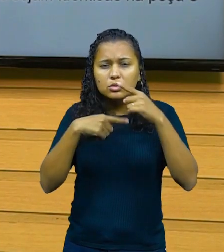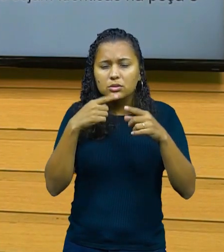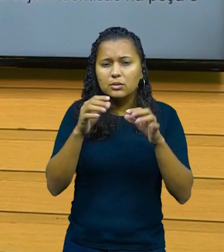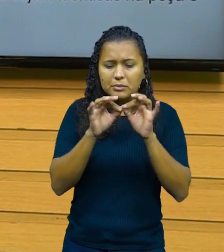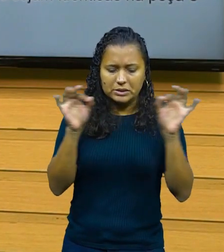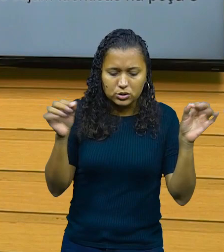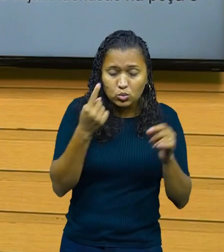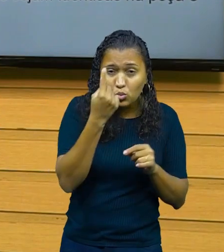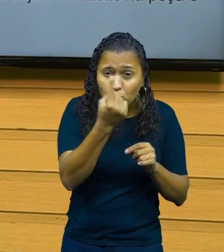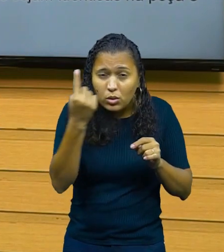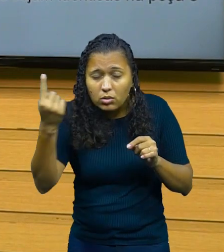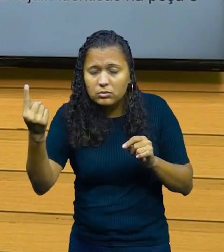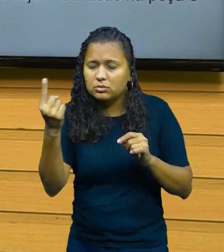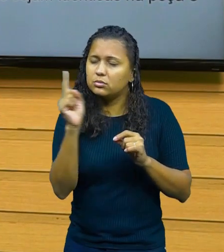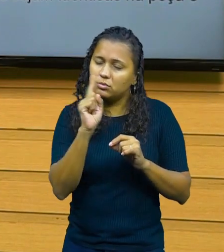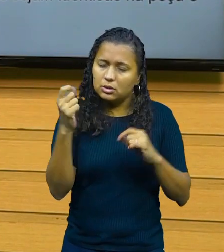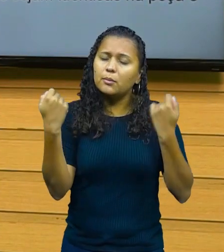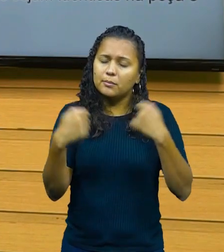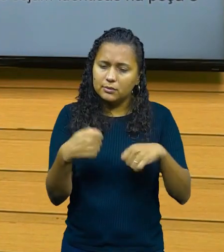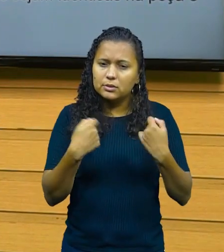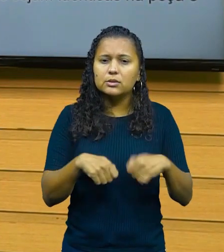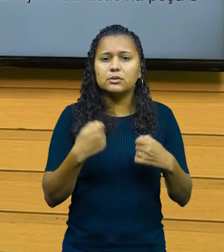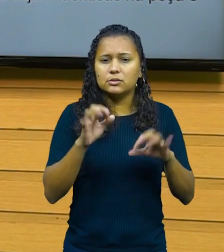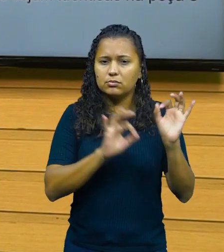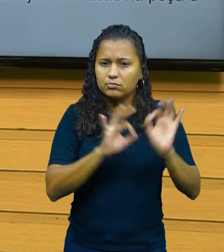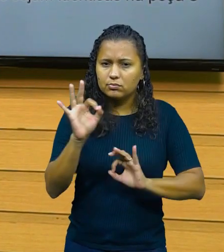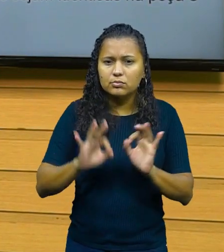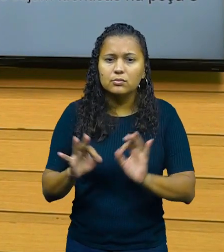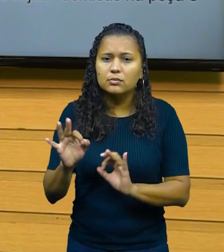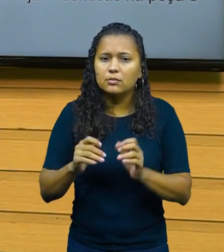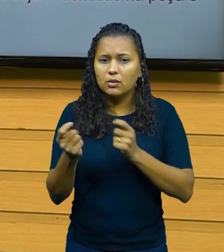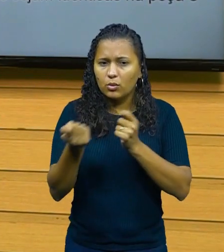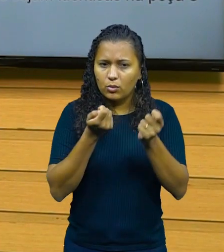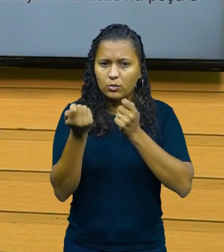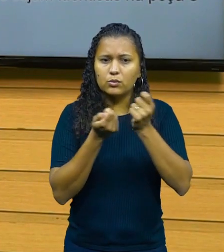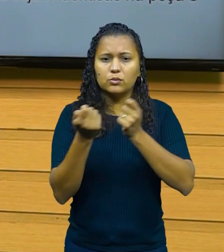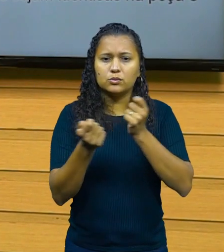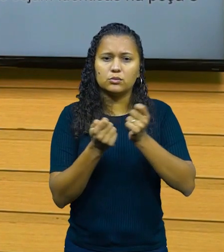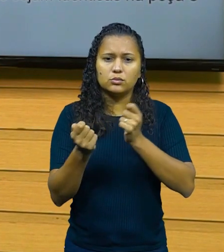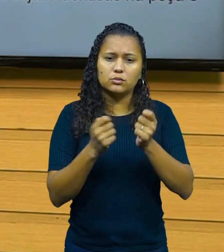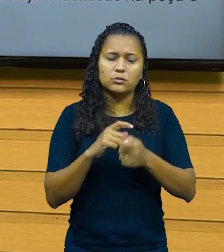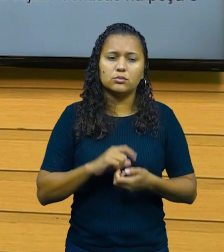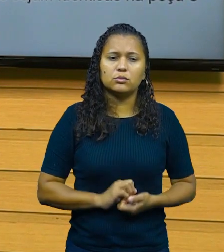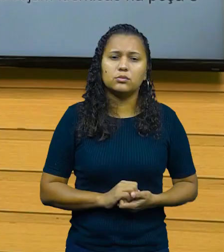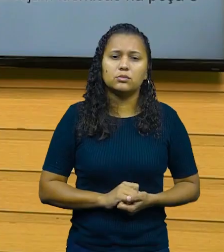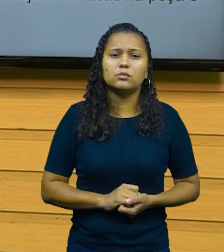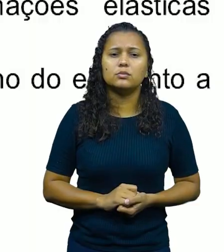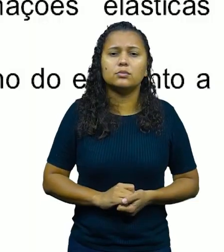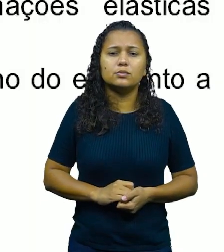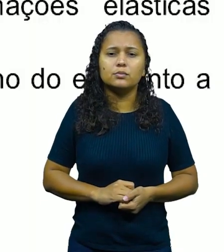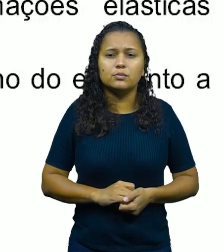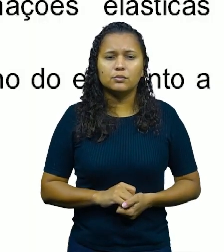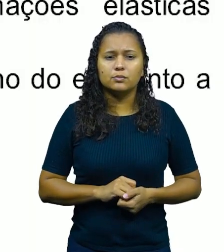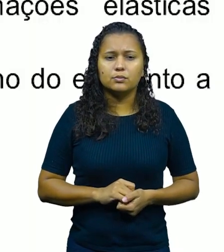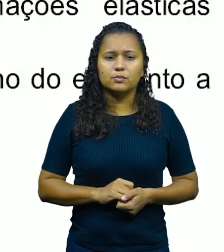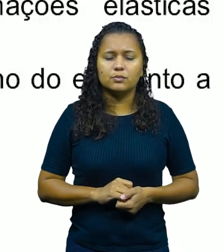sair medindo de uma a uma, né? Então você precisa ter dos aparelhos, o controle ali dos aparelhos verificadores.